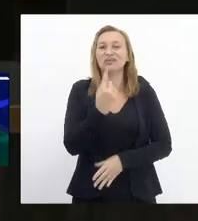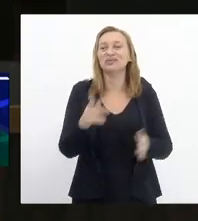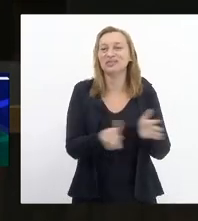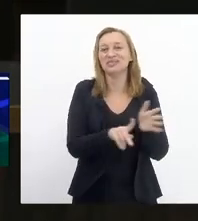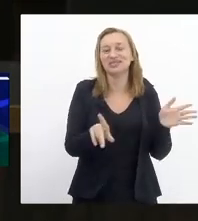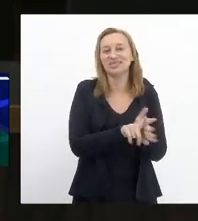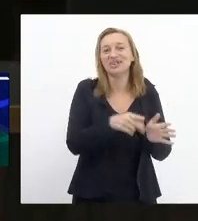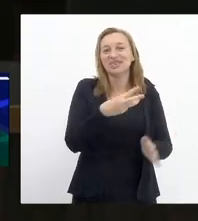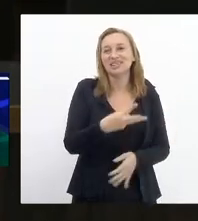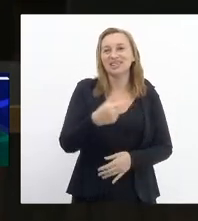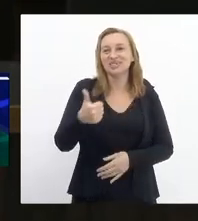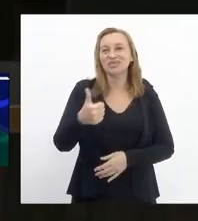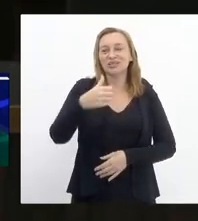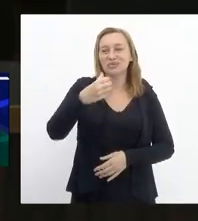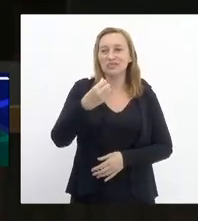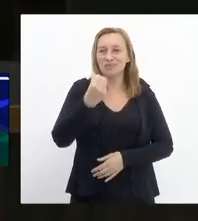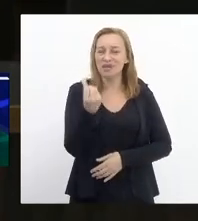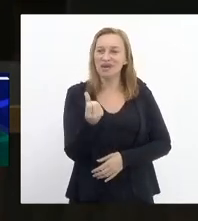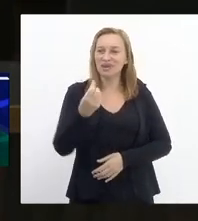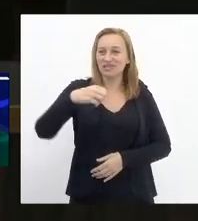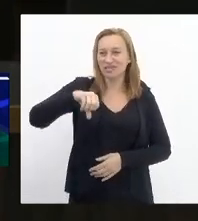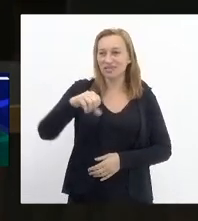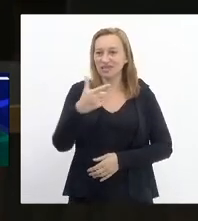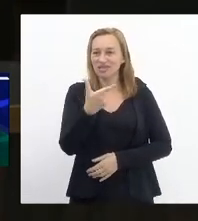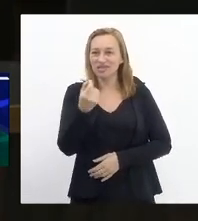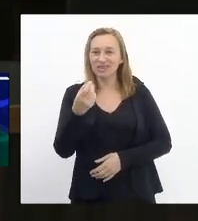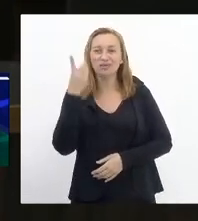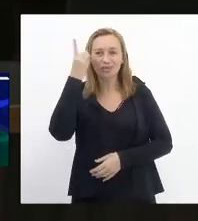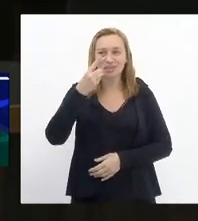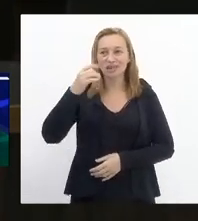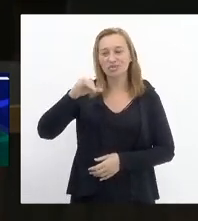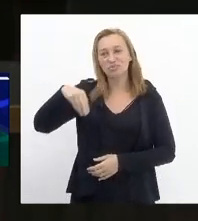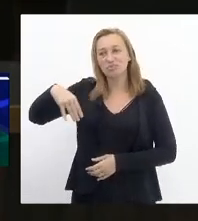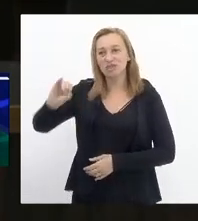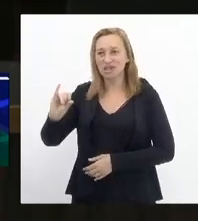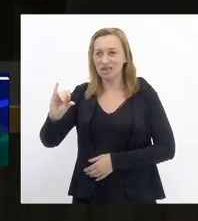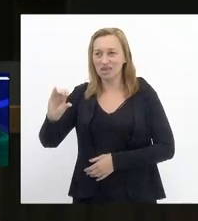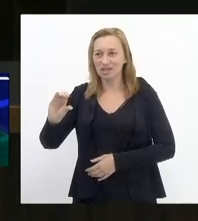lei 3169 de 20, de autoria do deputado Carlos Mink, que autoriza as